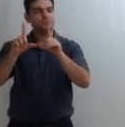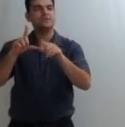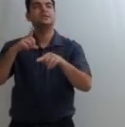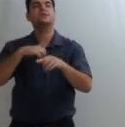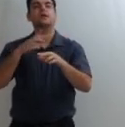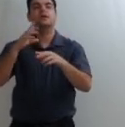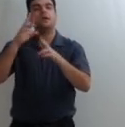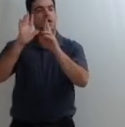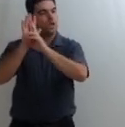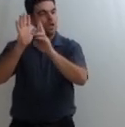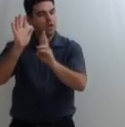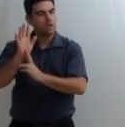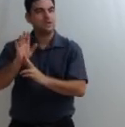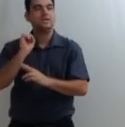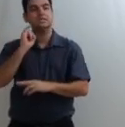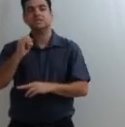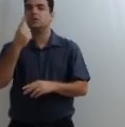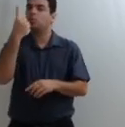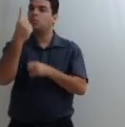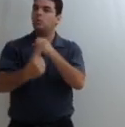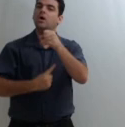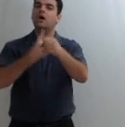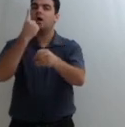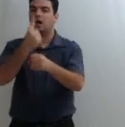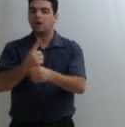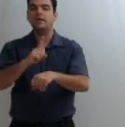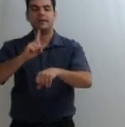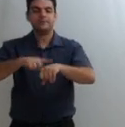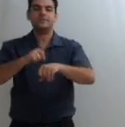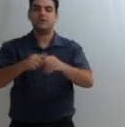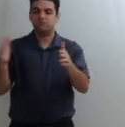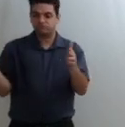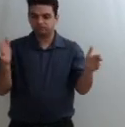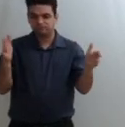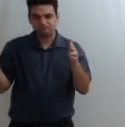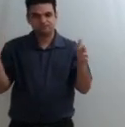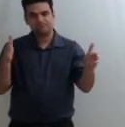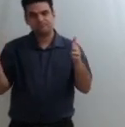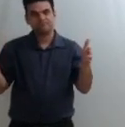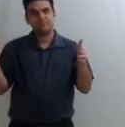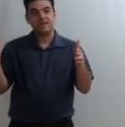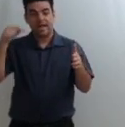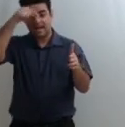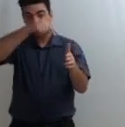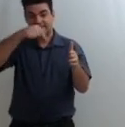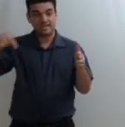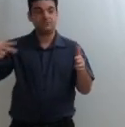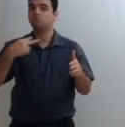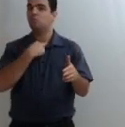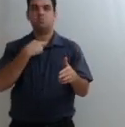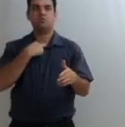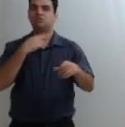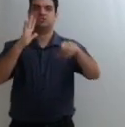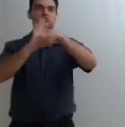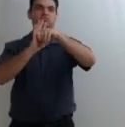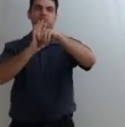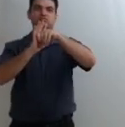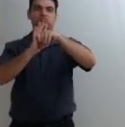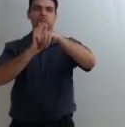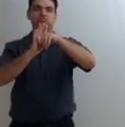depois que 12 meses é o prazo de reabilitação da falta grave. A admitir que o